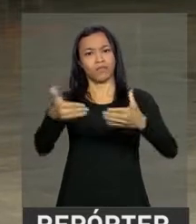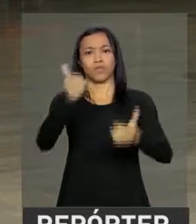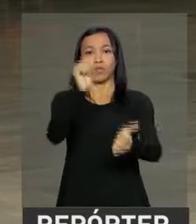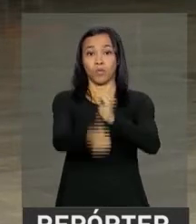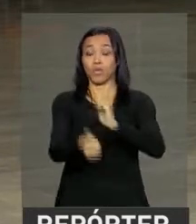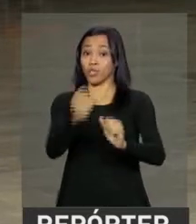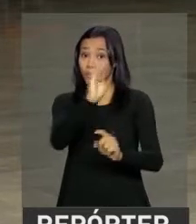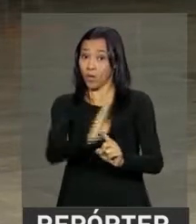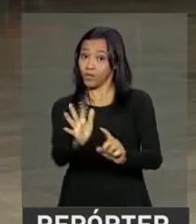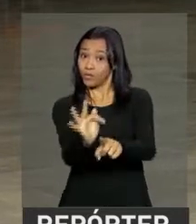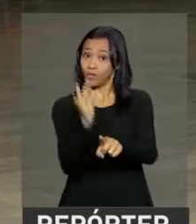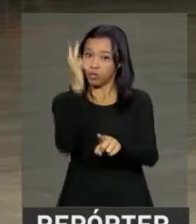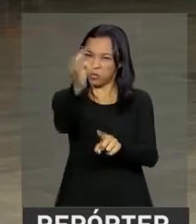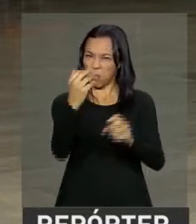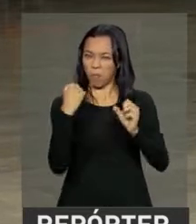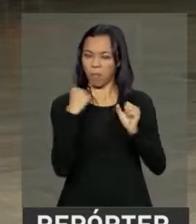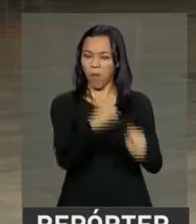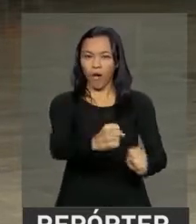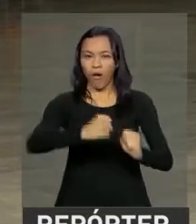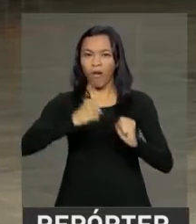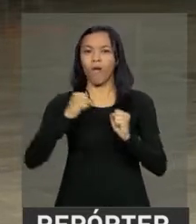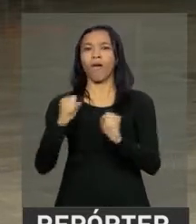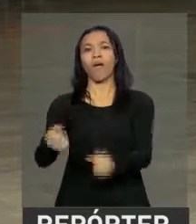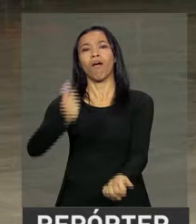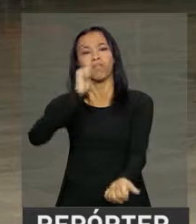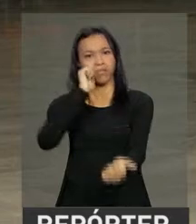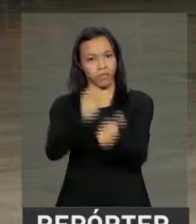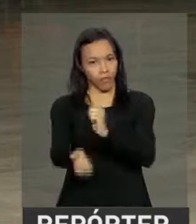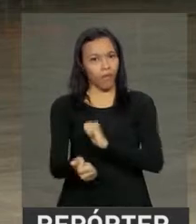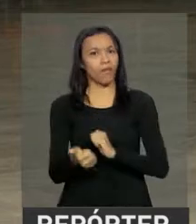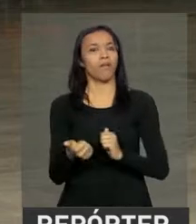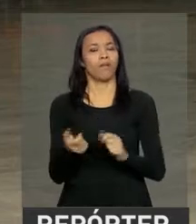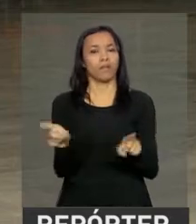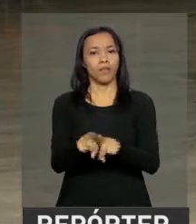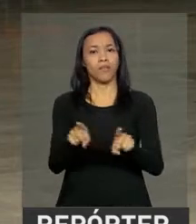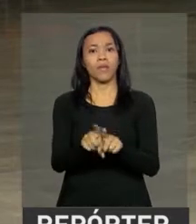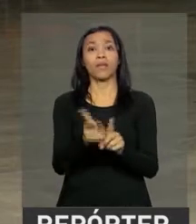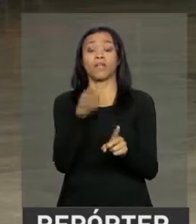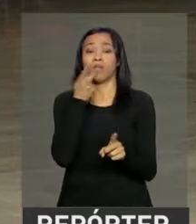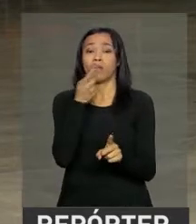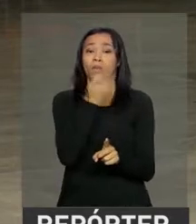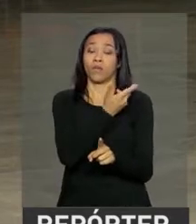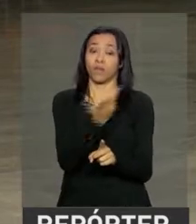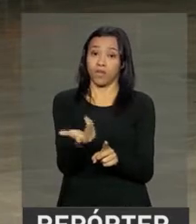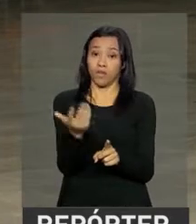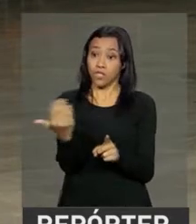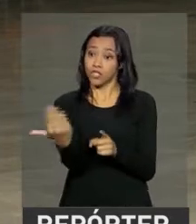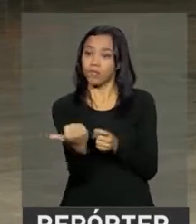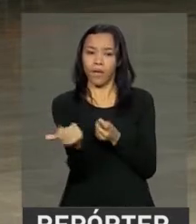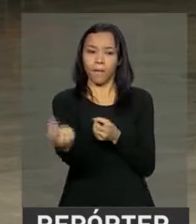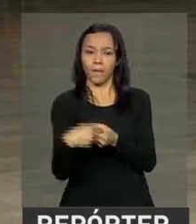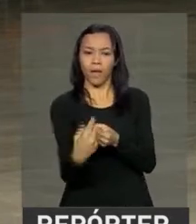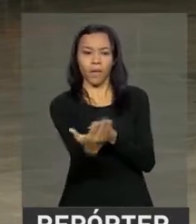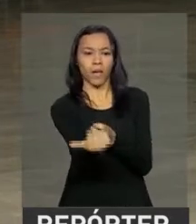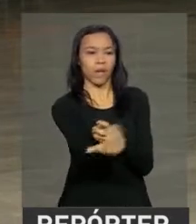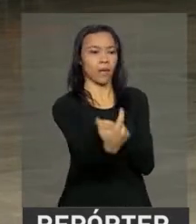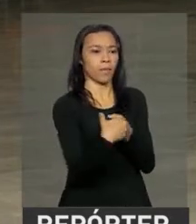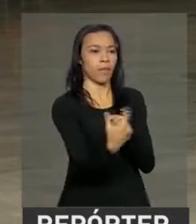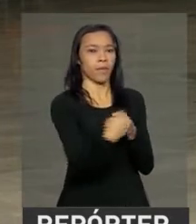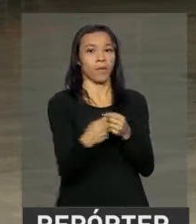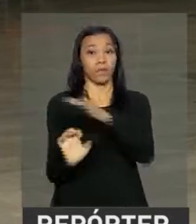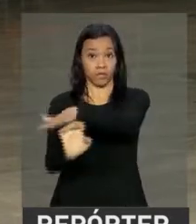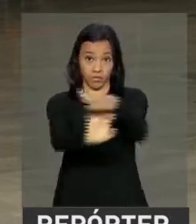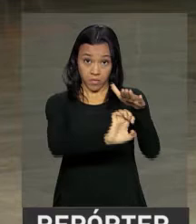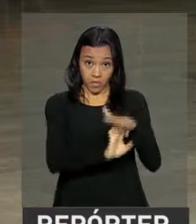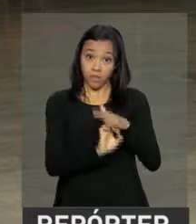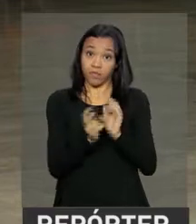no futuro uma potência olímpica. Michel Temer disse ainda que o governo vai buscar parceiros na iniciativa privada e vai